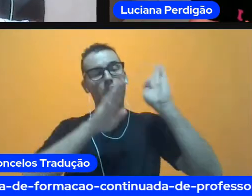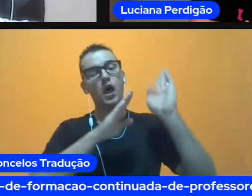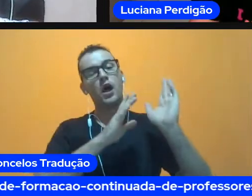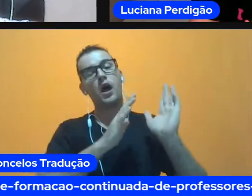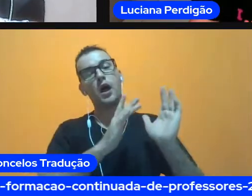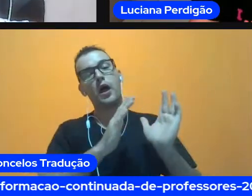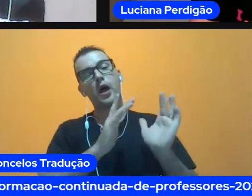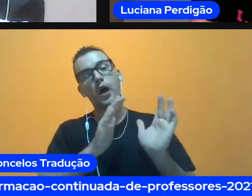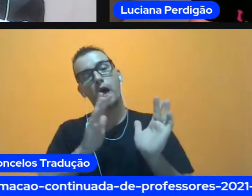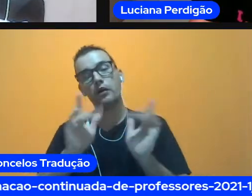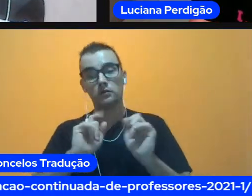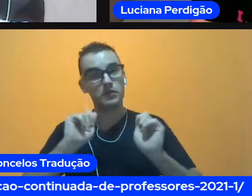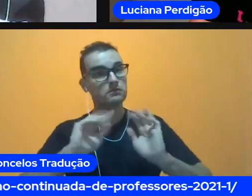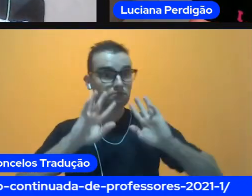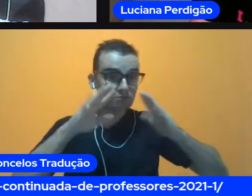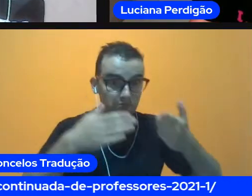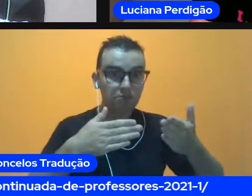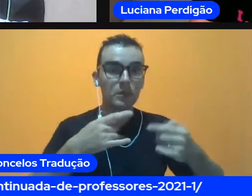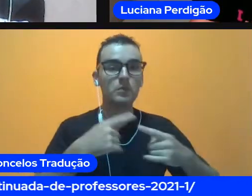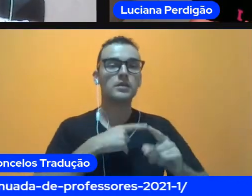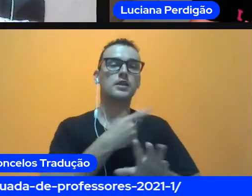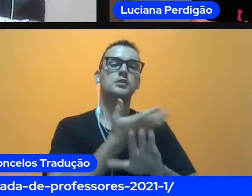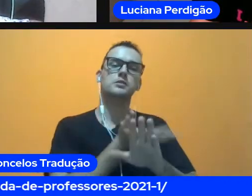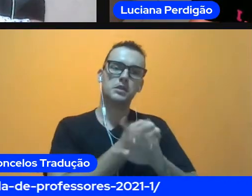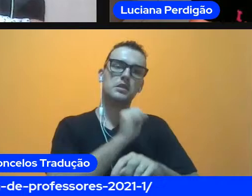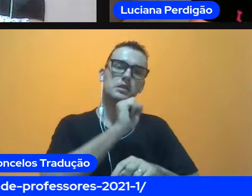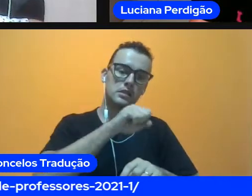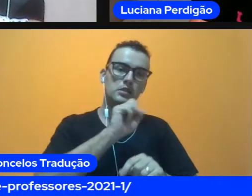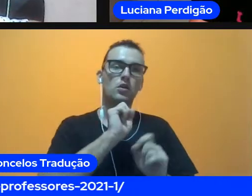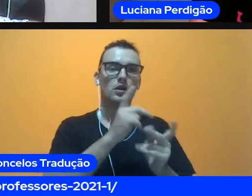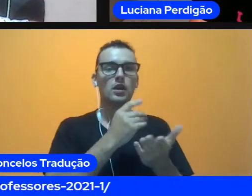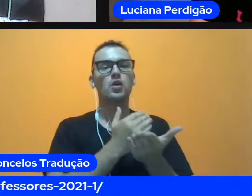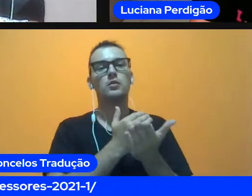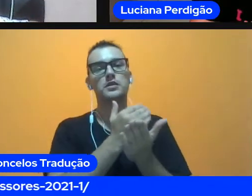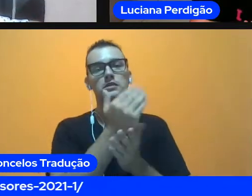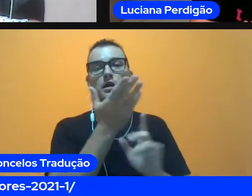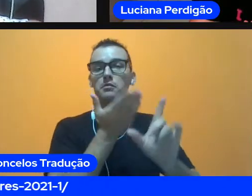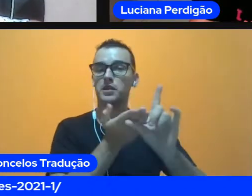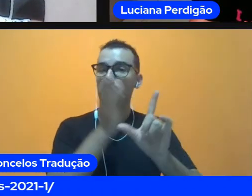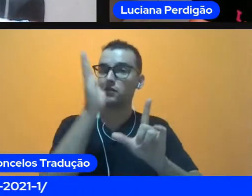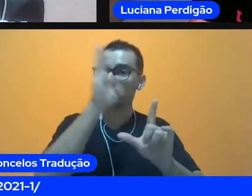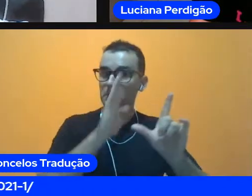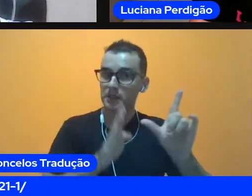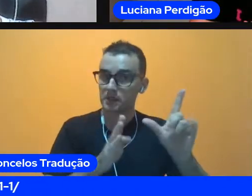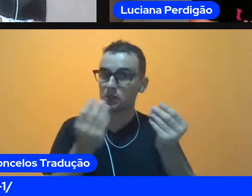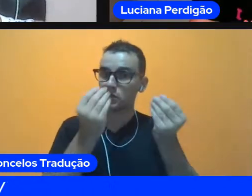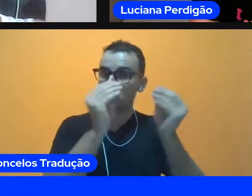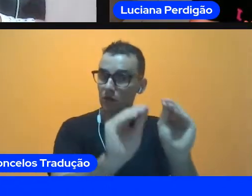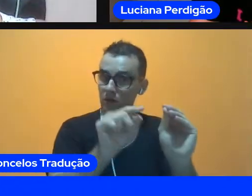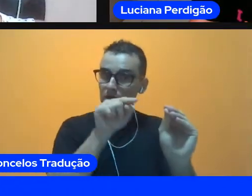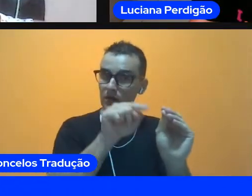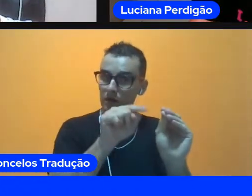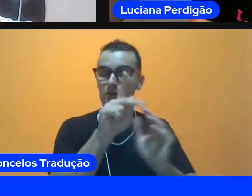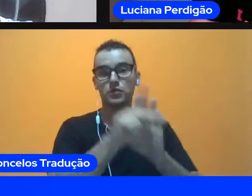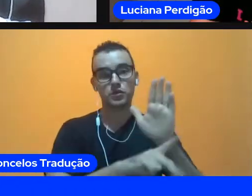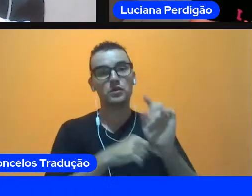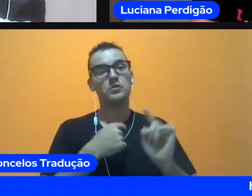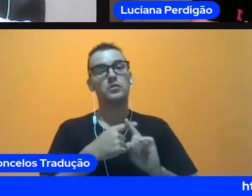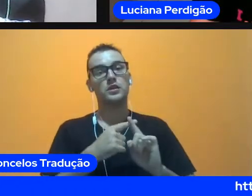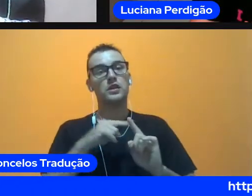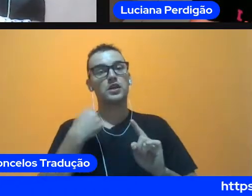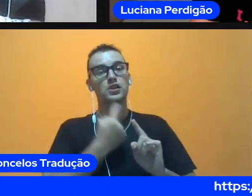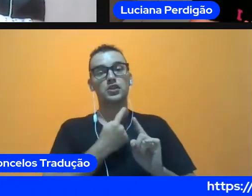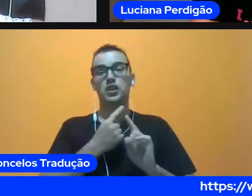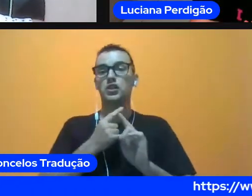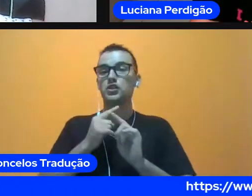e mesmo fazendo as disciplinas, iniciar a submissão do projeto à Plataforma Brasil, porque nós trabalhamos com humanos